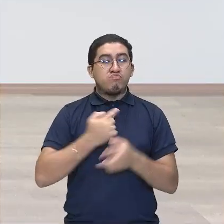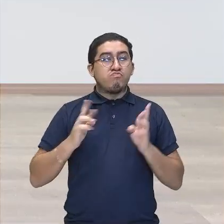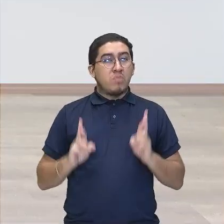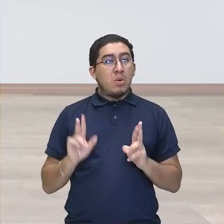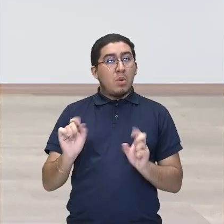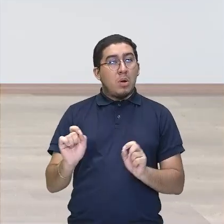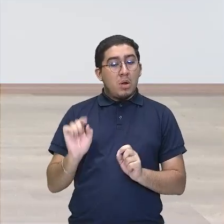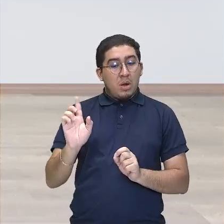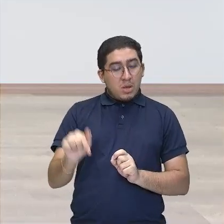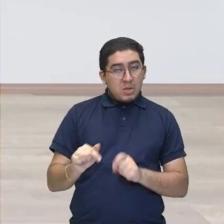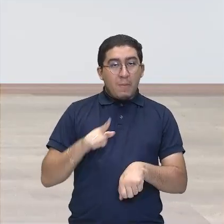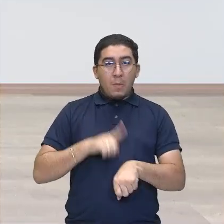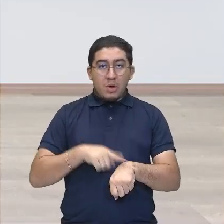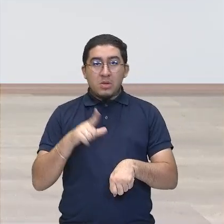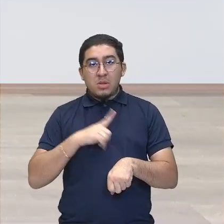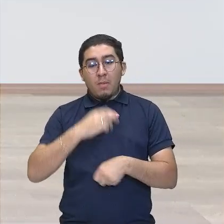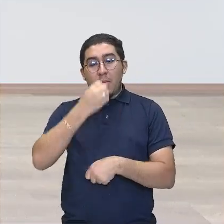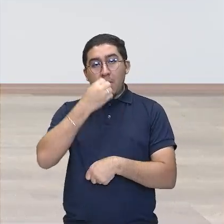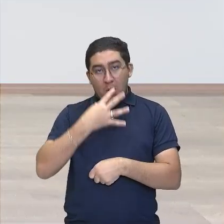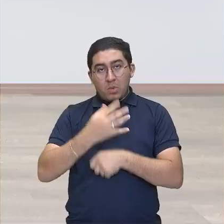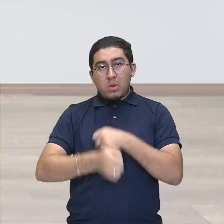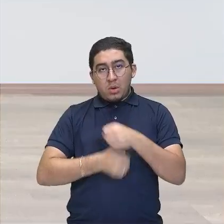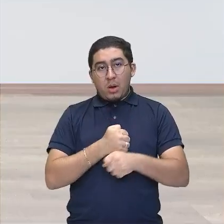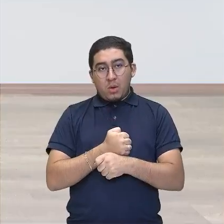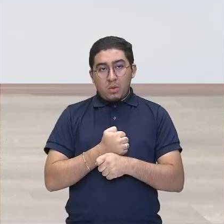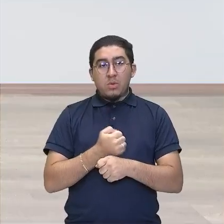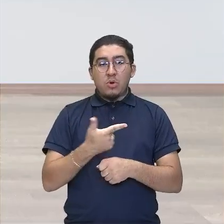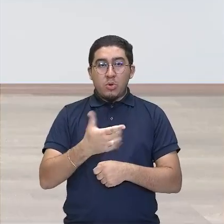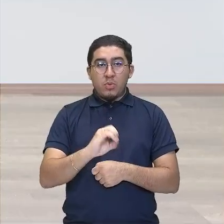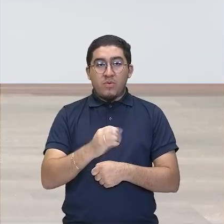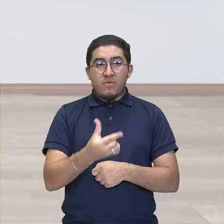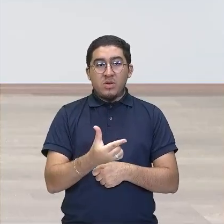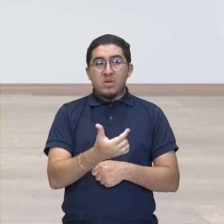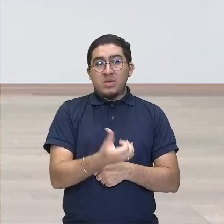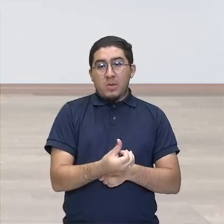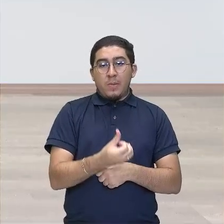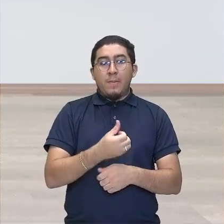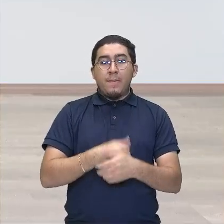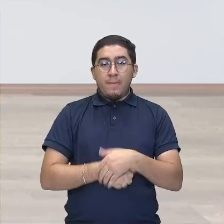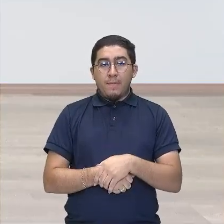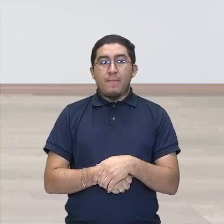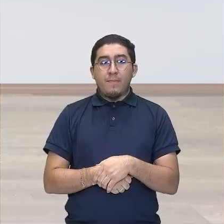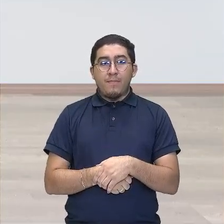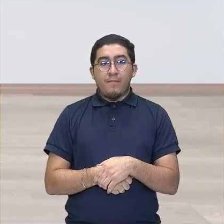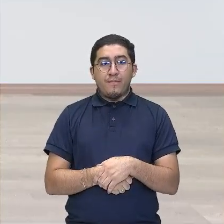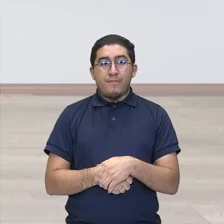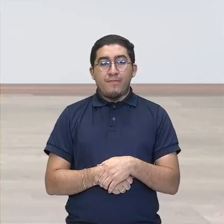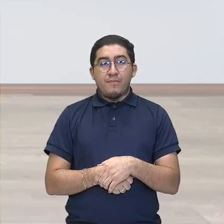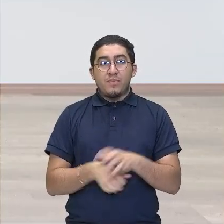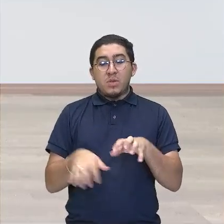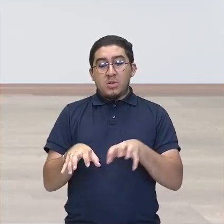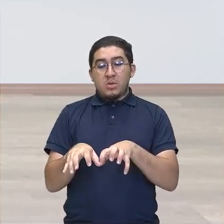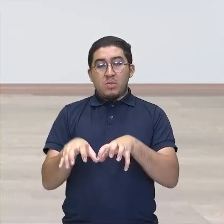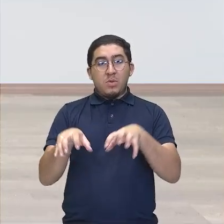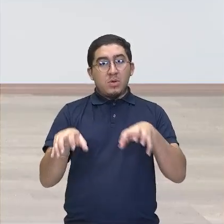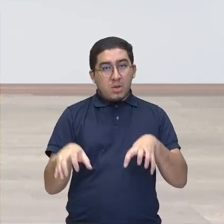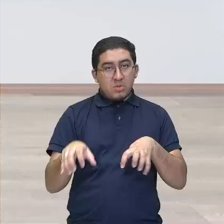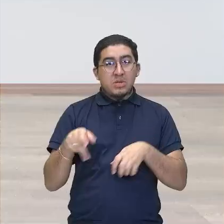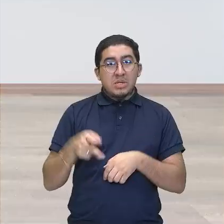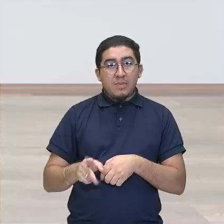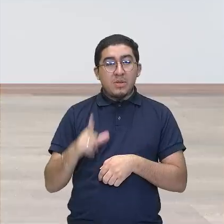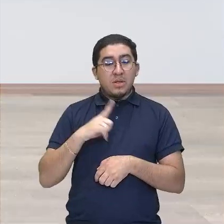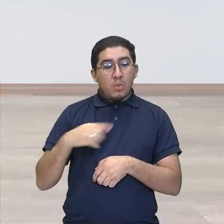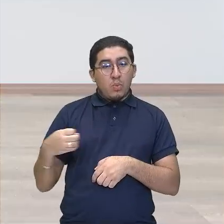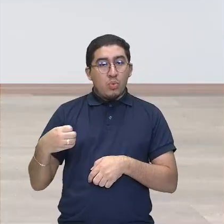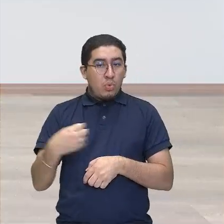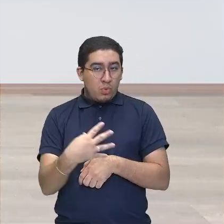possam vir agregar aí esse ano letivo. É isso aí. Como a professora bem disse, né, o ensino mediado sempre tem uma novidade, tá? E a gente vai trazer